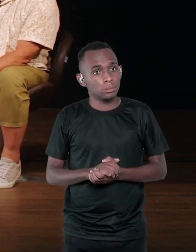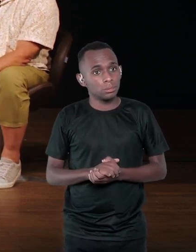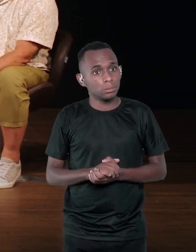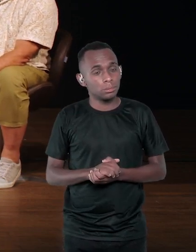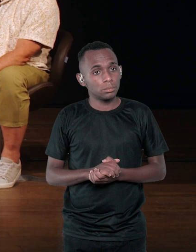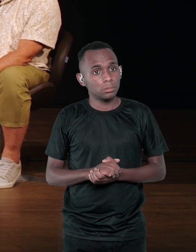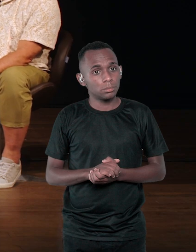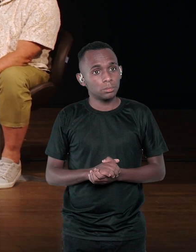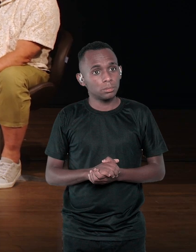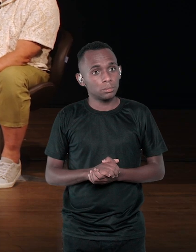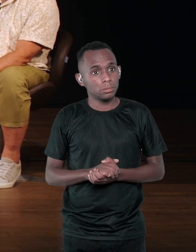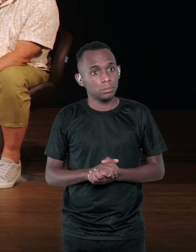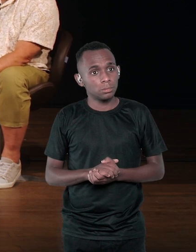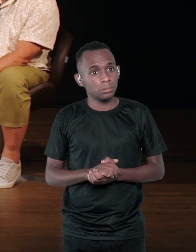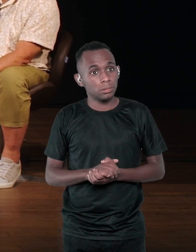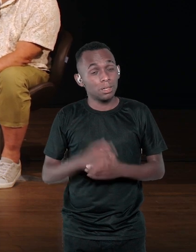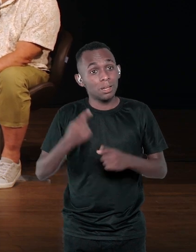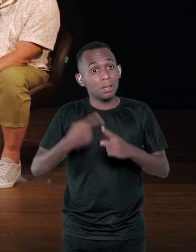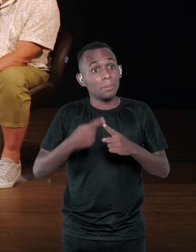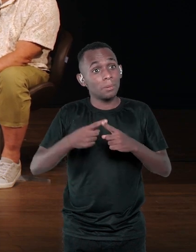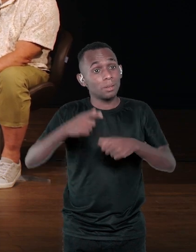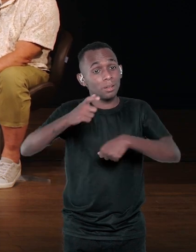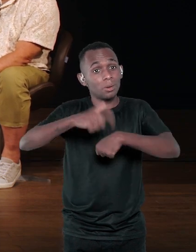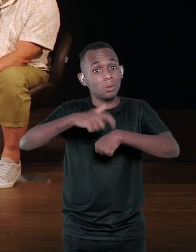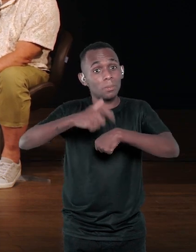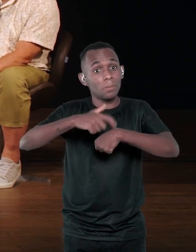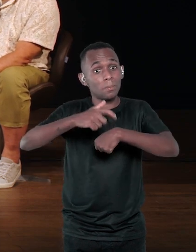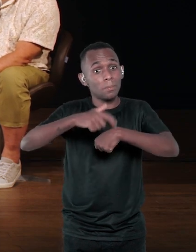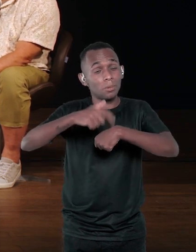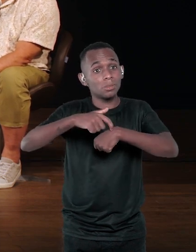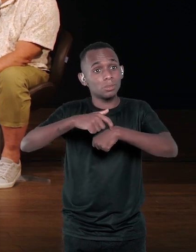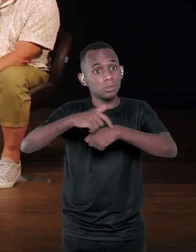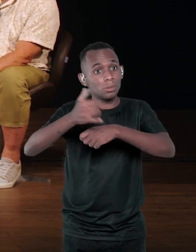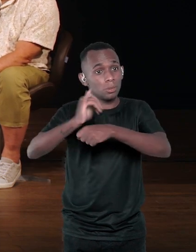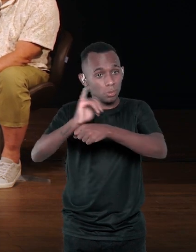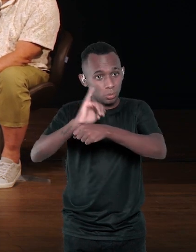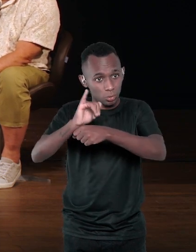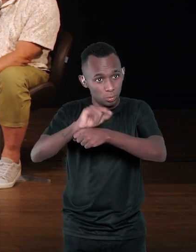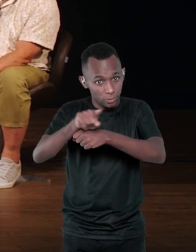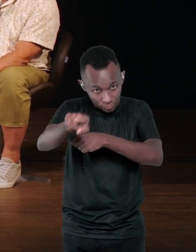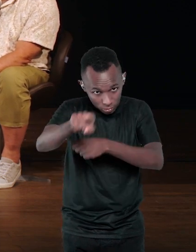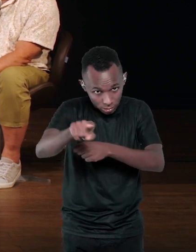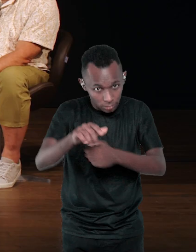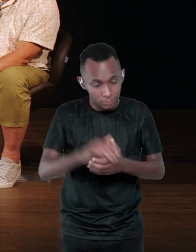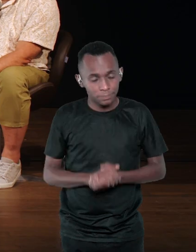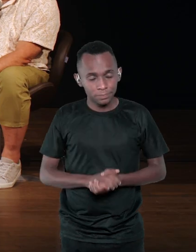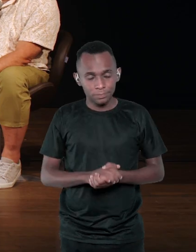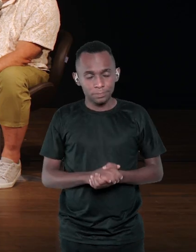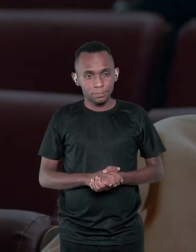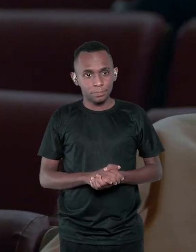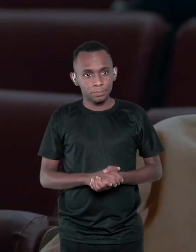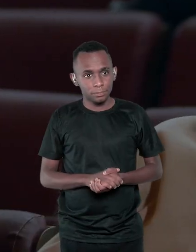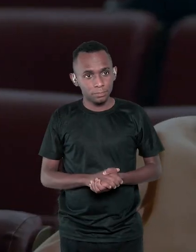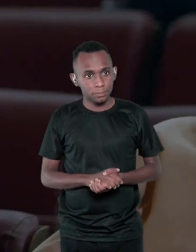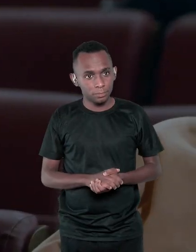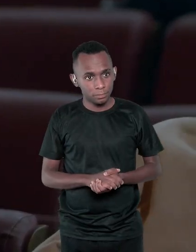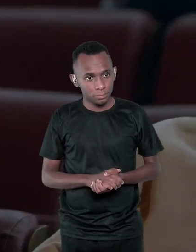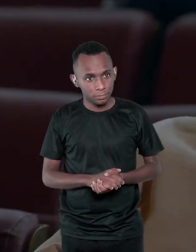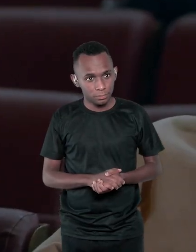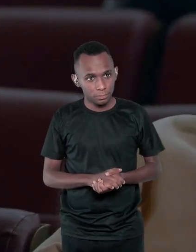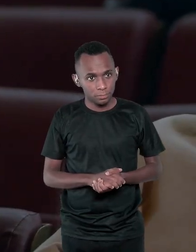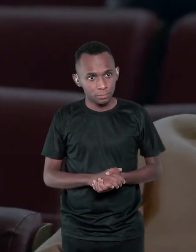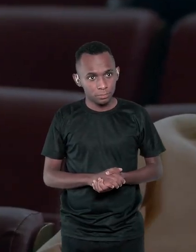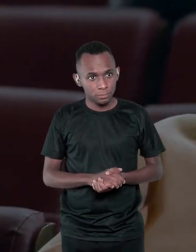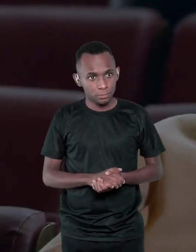Então, O quê? é porque nós temos um tempo de YouTube, inclusive. Pode fazer, então, você. Fala. Uma jovem mulher da plateia faz